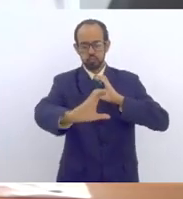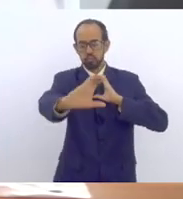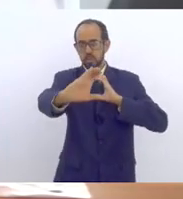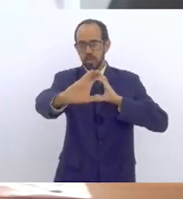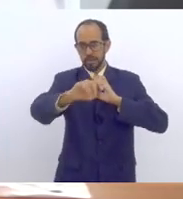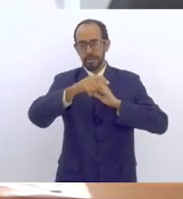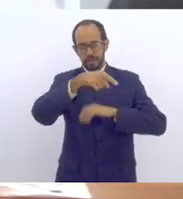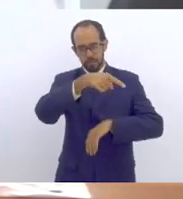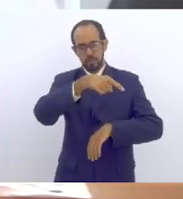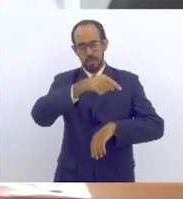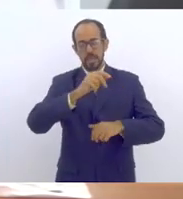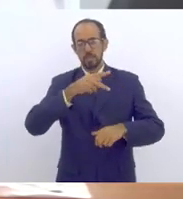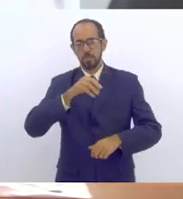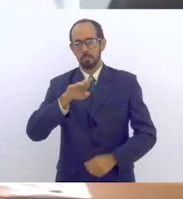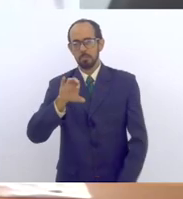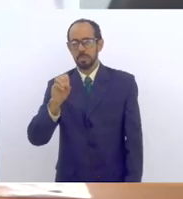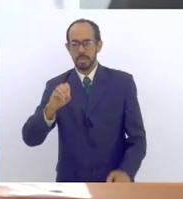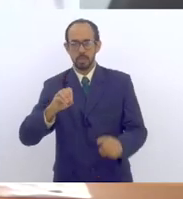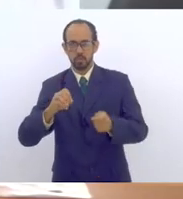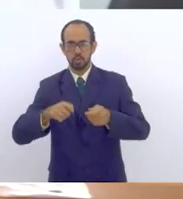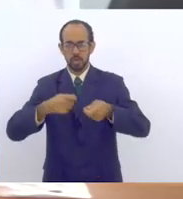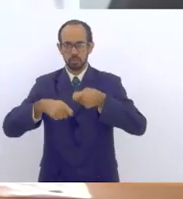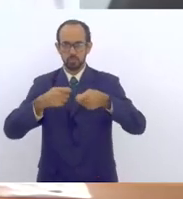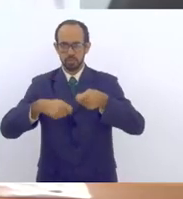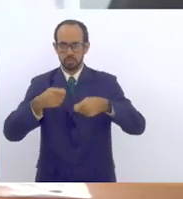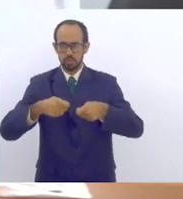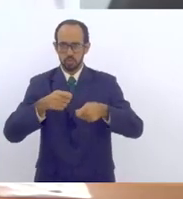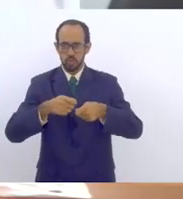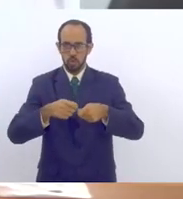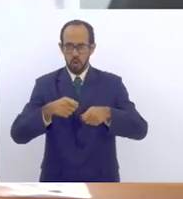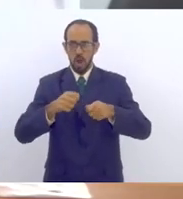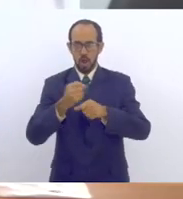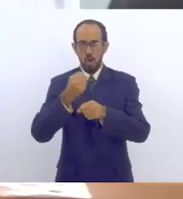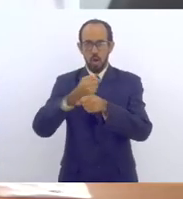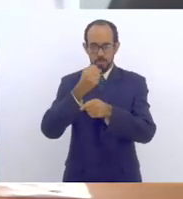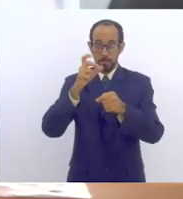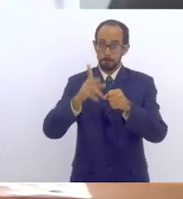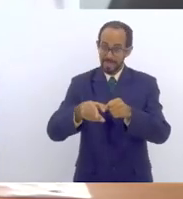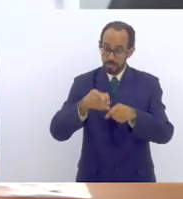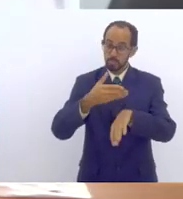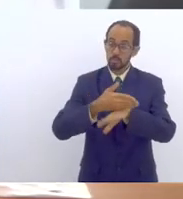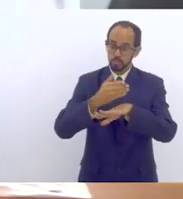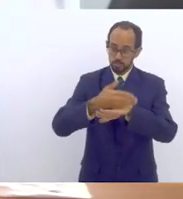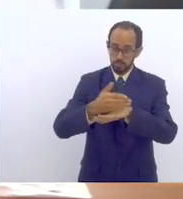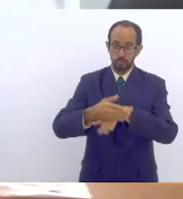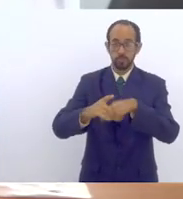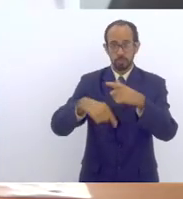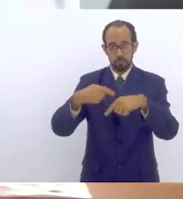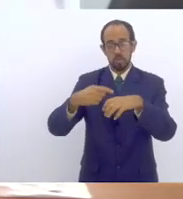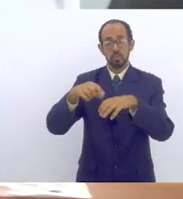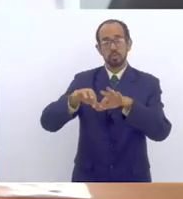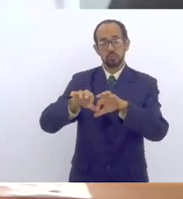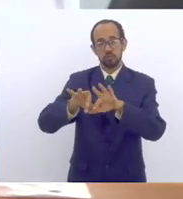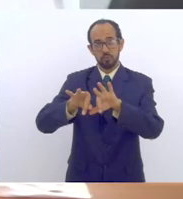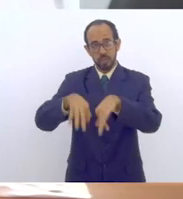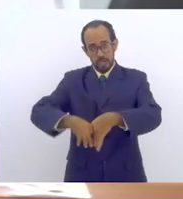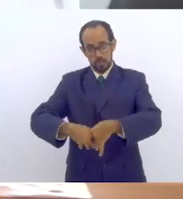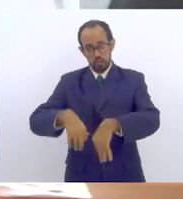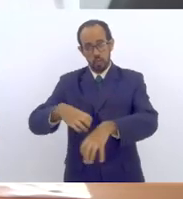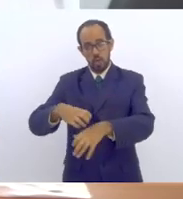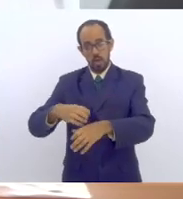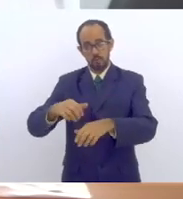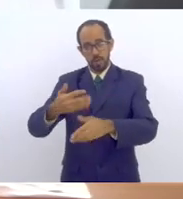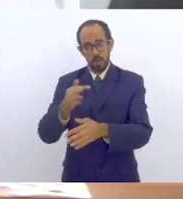foi o Pedro que tocou a obra toda mesmo esse ano estagiário e depois se formou Engenheiro concluiu a obra é um orgulho para